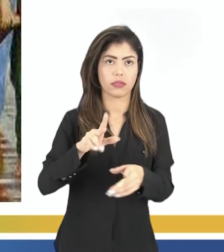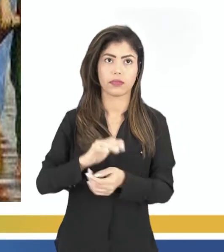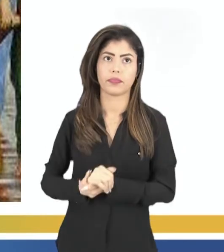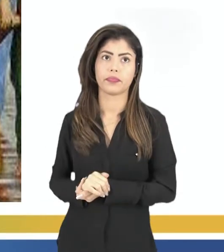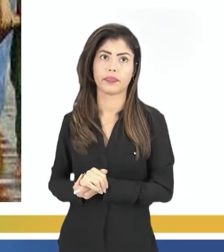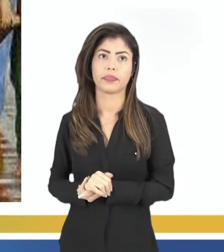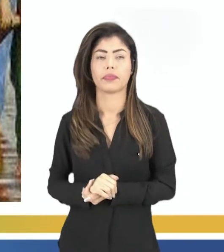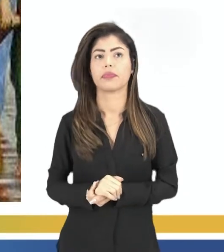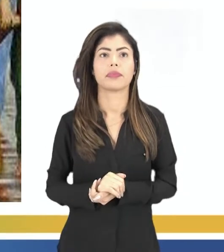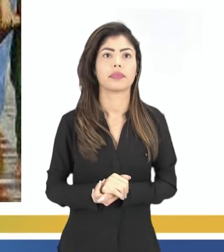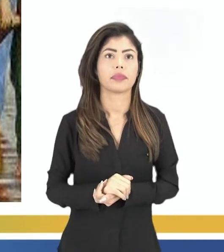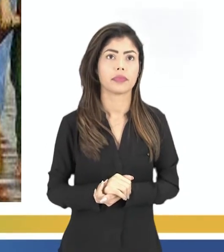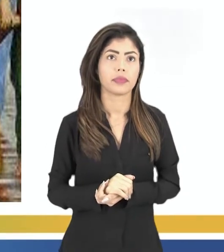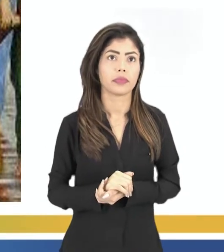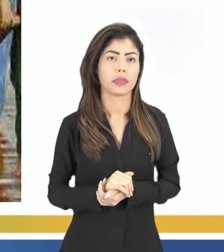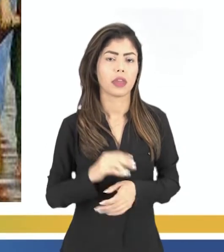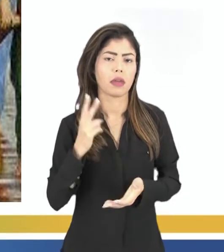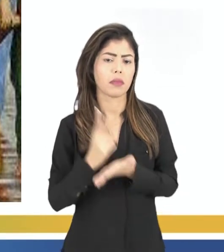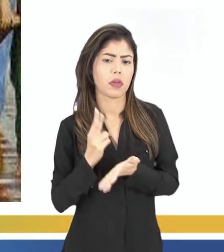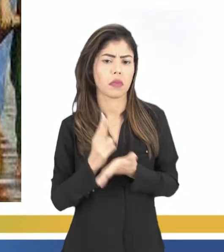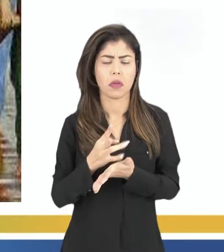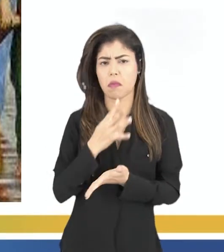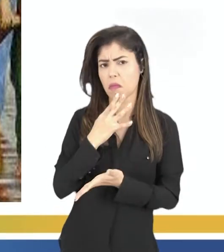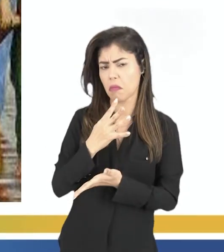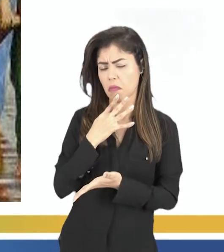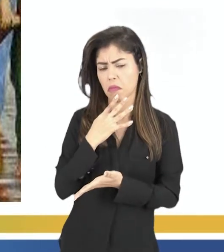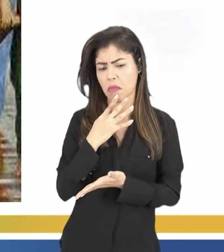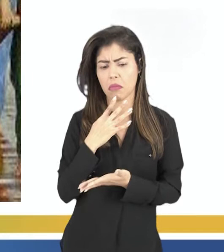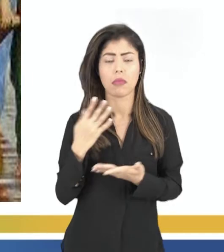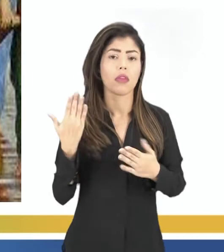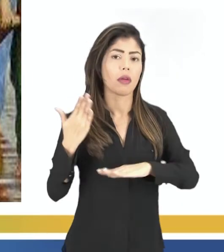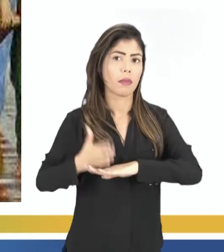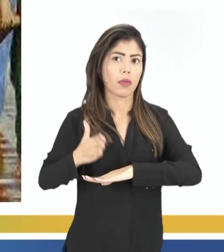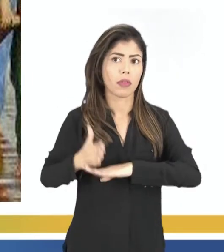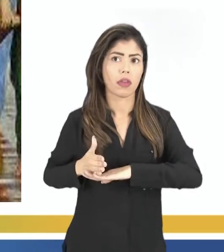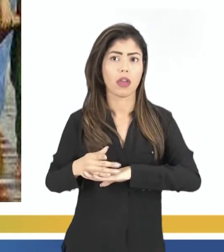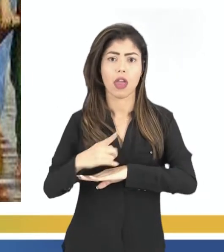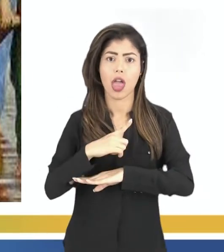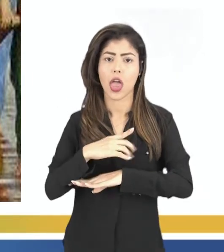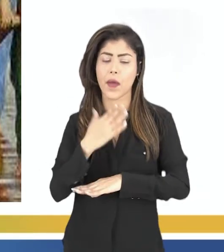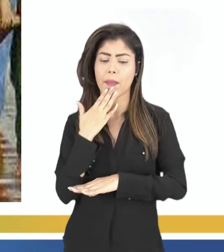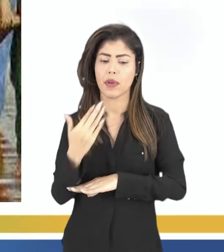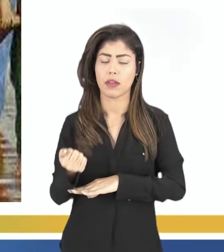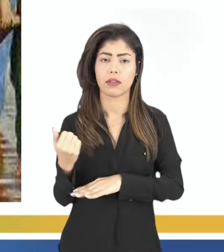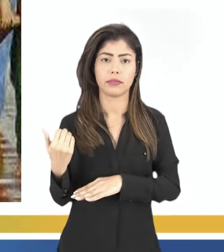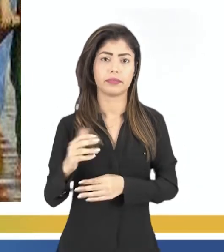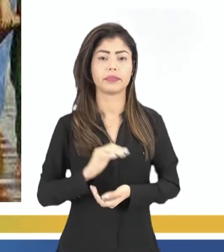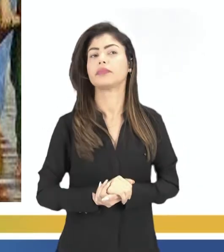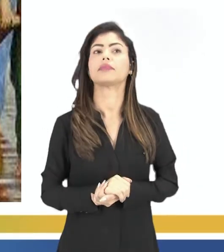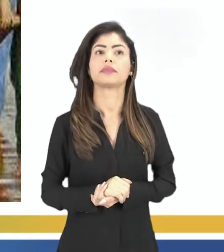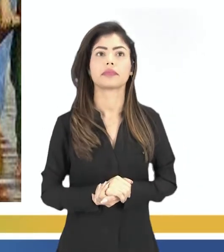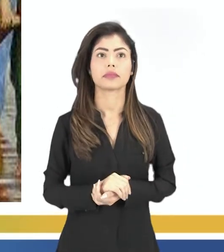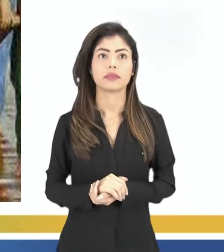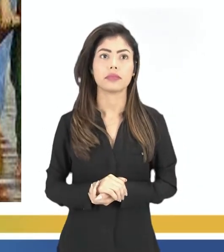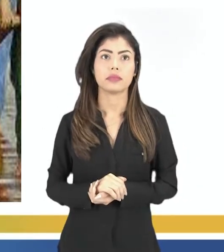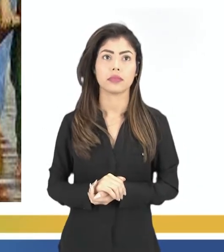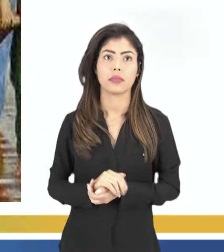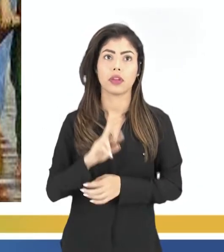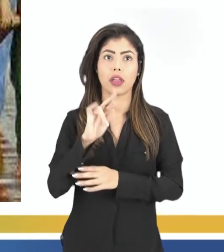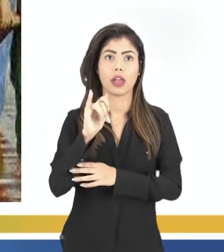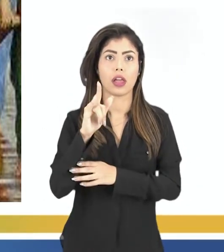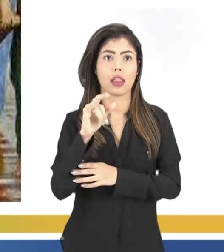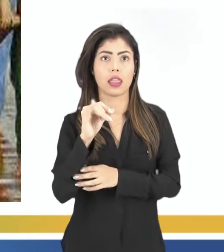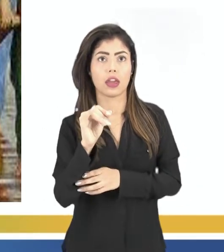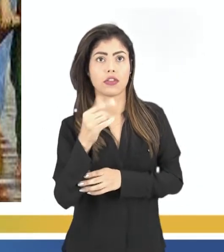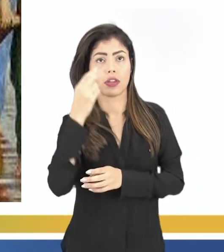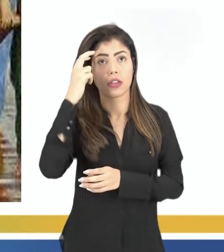moderna. Mas mesmo que eu não conheça a filosofia moderna, eu procuro a alternativa que é mais coerente. Realidade inteligível